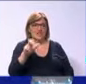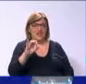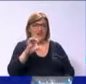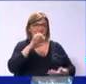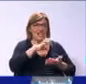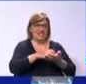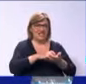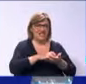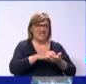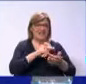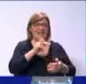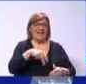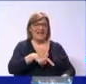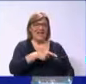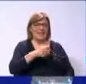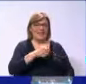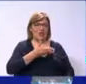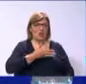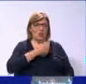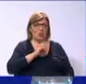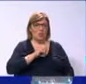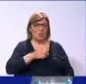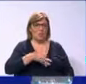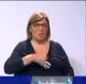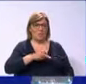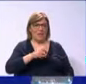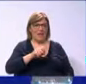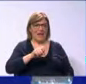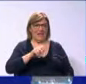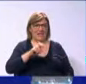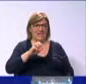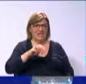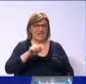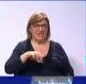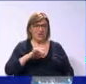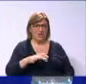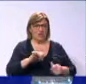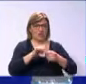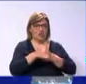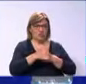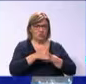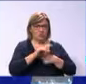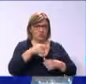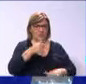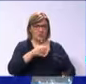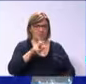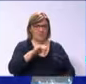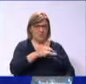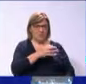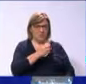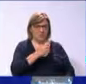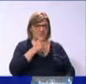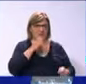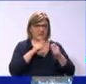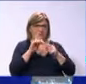rogério jóia é da agência antidopagem foi o antigo agora foi substituído por manuel brito mas é evidente que a